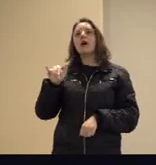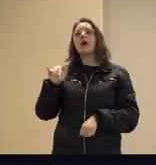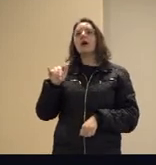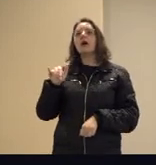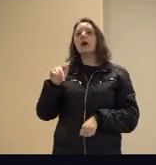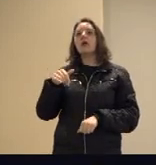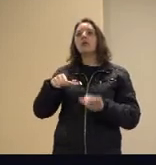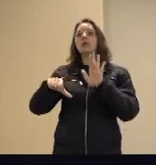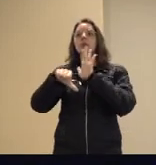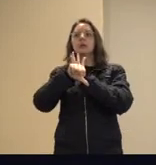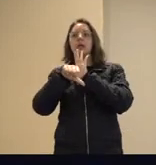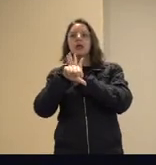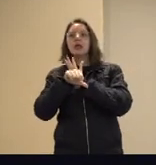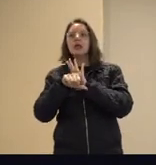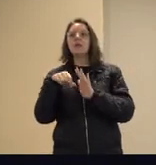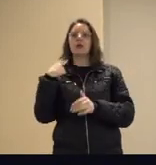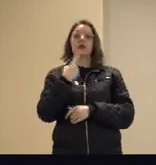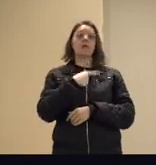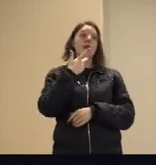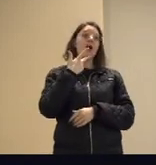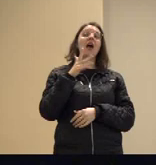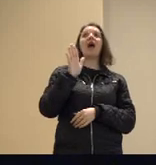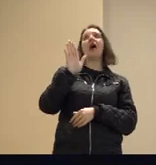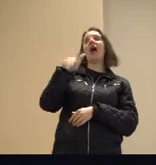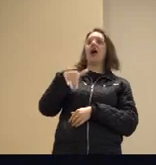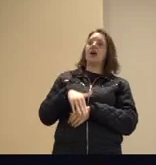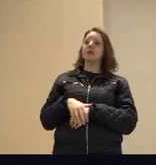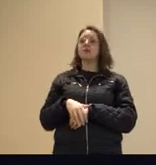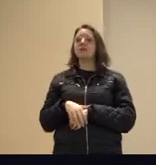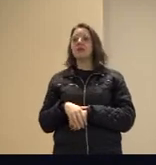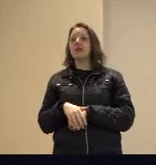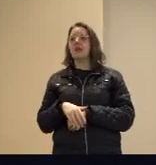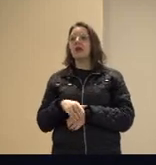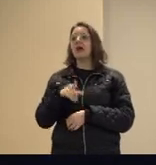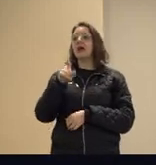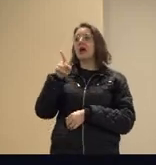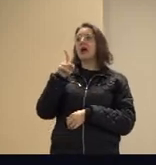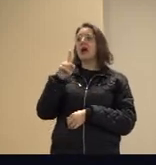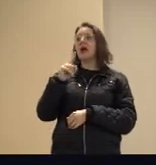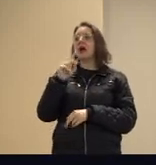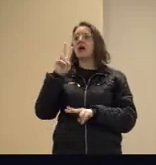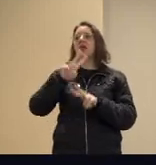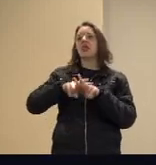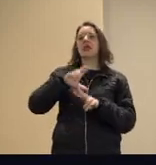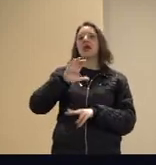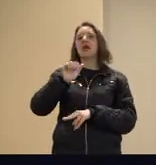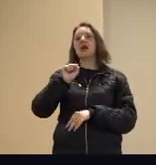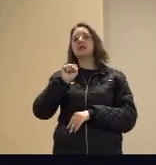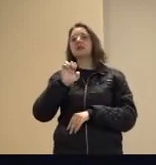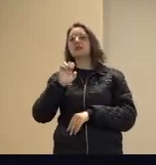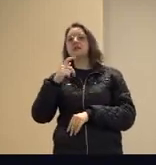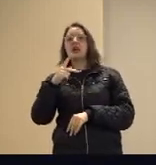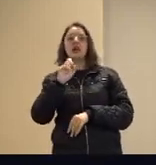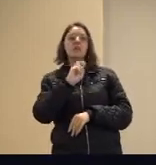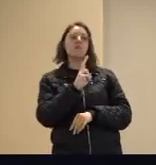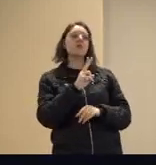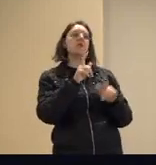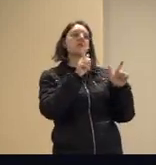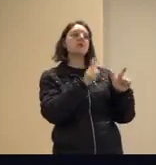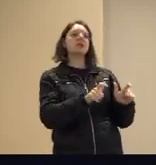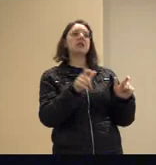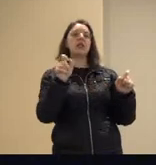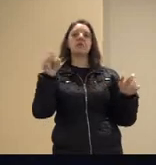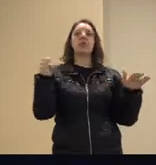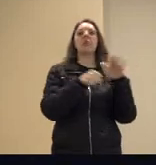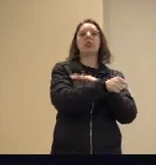algum delito, e aí nós vamos dizer assim, manda para o CASEP, ou precisa fazer outra unidade de internação e